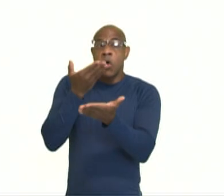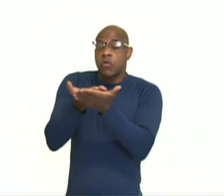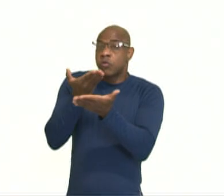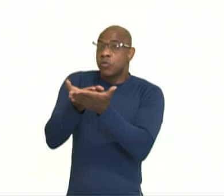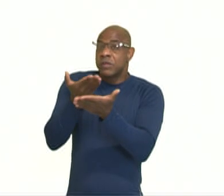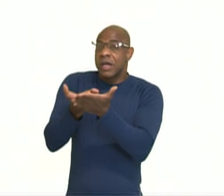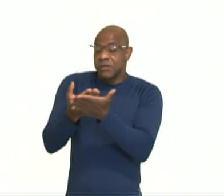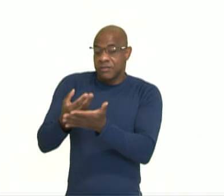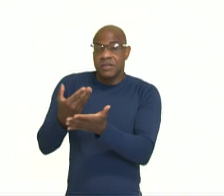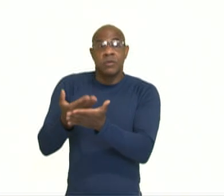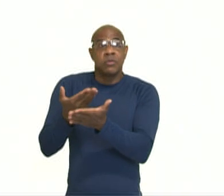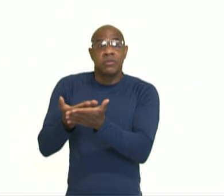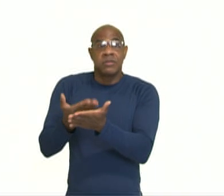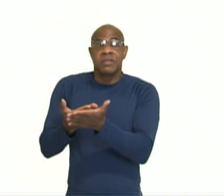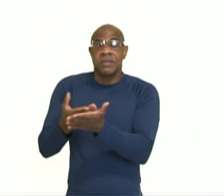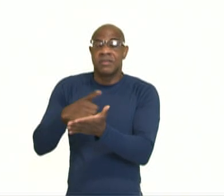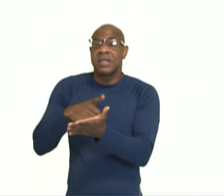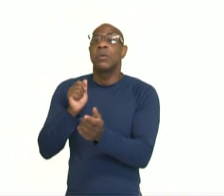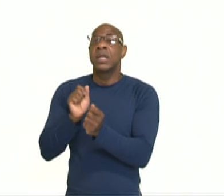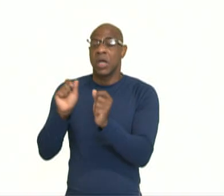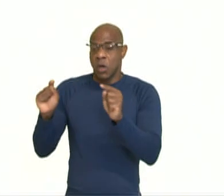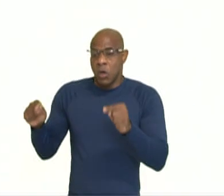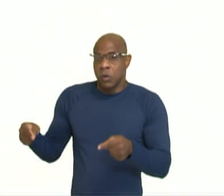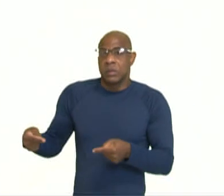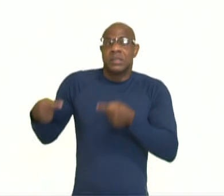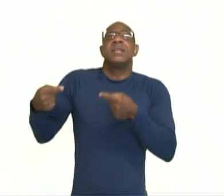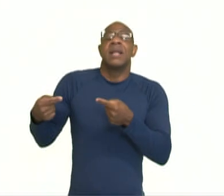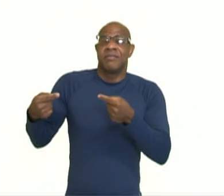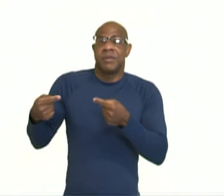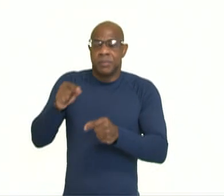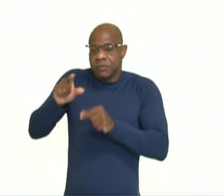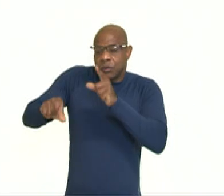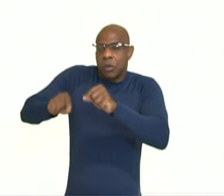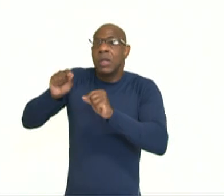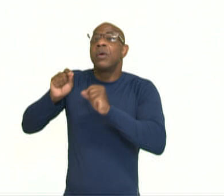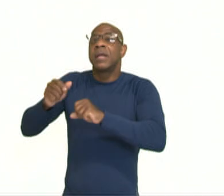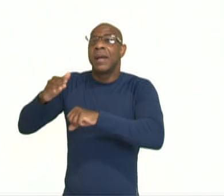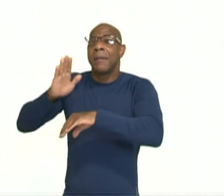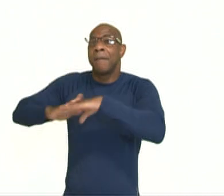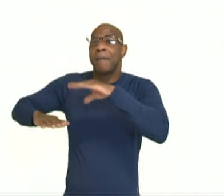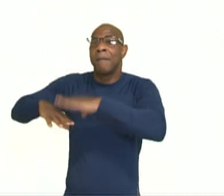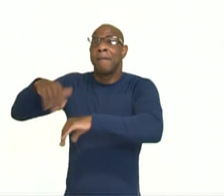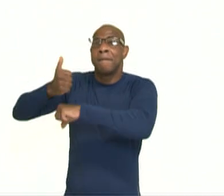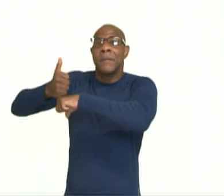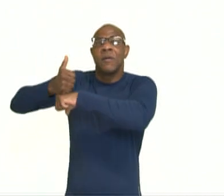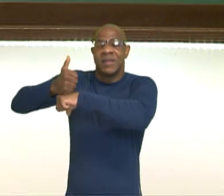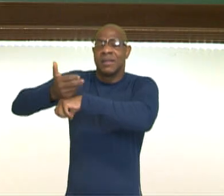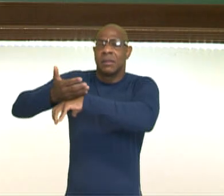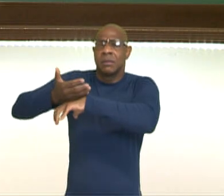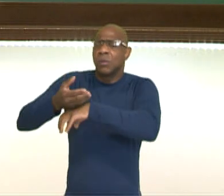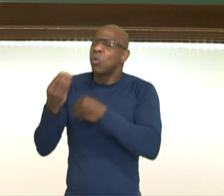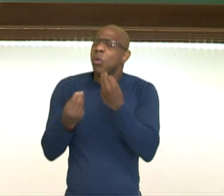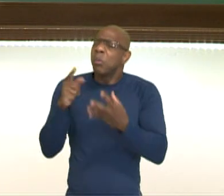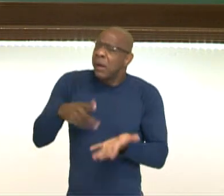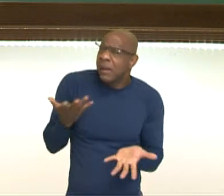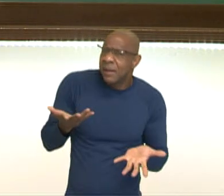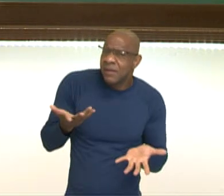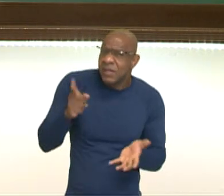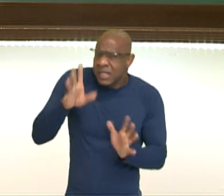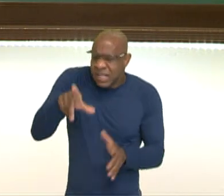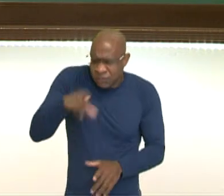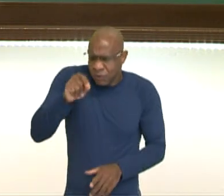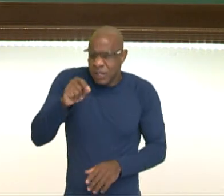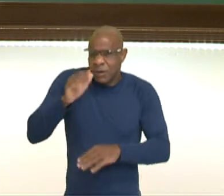uma profissão. E você? Está vivendo esse desafio de escolher uma profissão agora? Como que é para você isso? Já